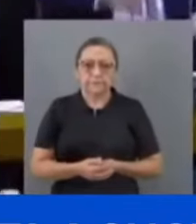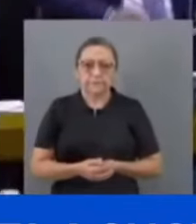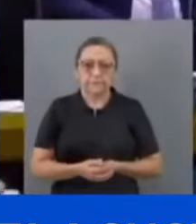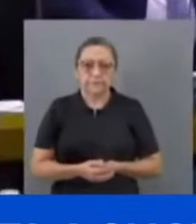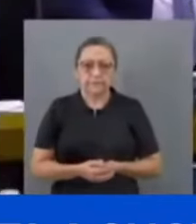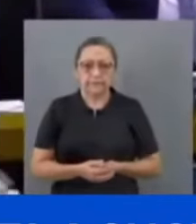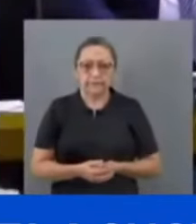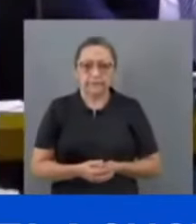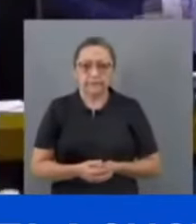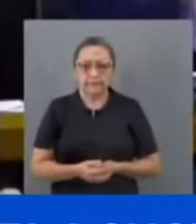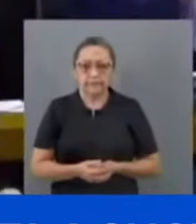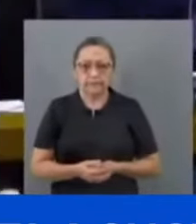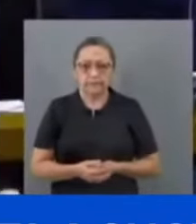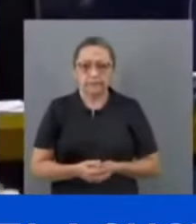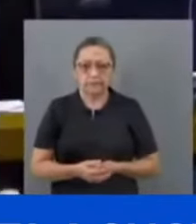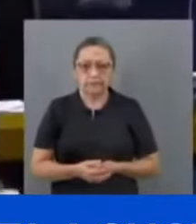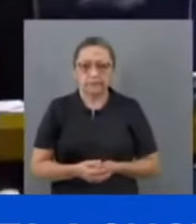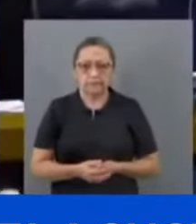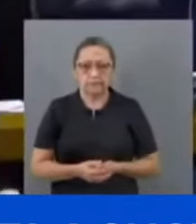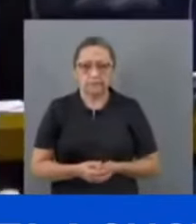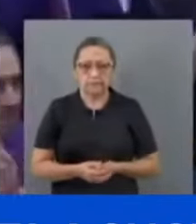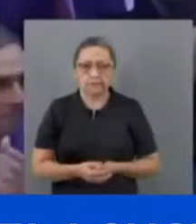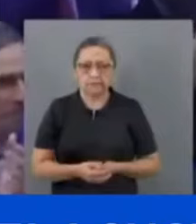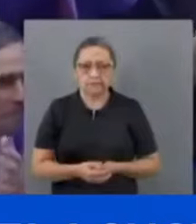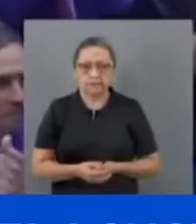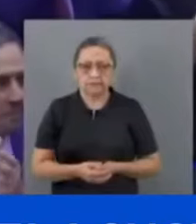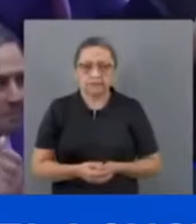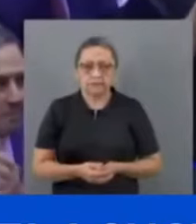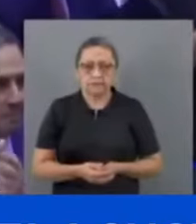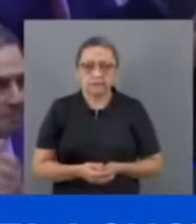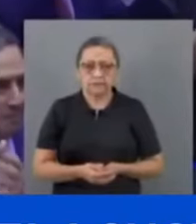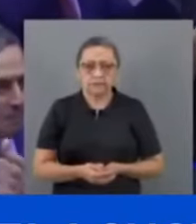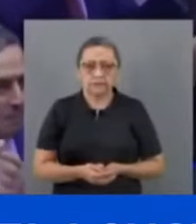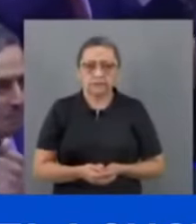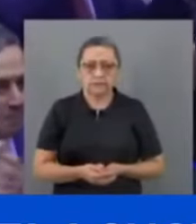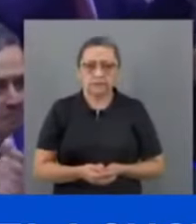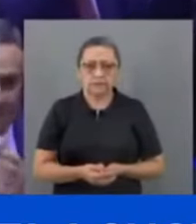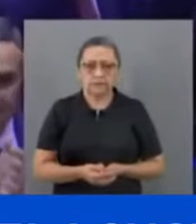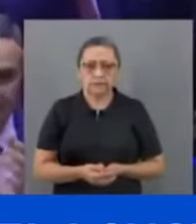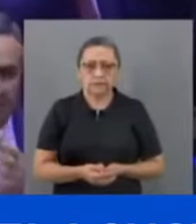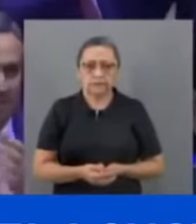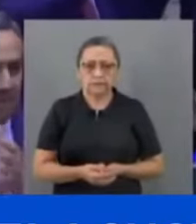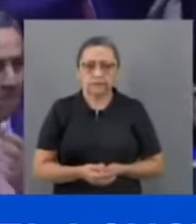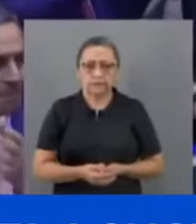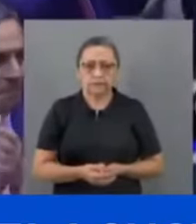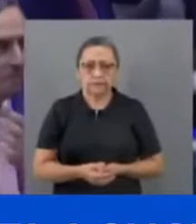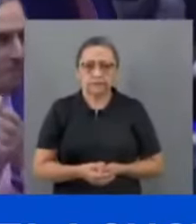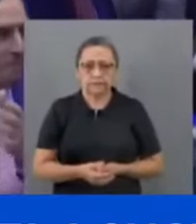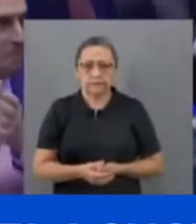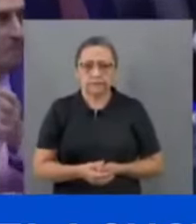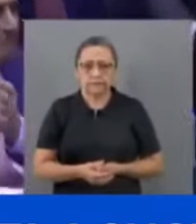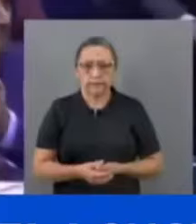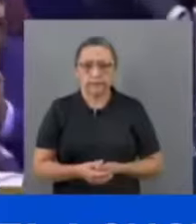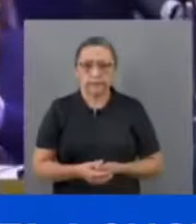deputado Baleia Rossi, do MDB, vocês lembram? Ele acabar perdendo a eleição e não conseguindo fazer o sucessor. Ele acha que o Rodrigo Maia